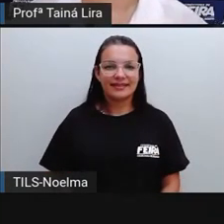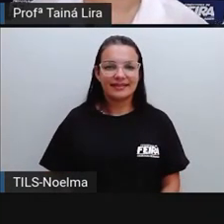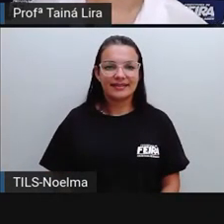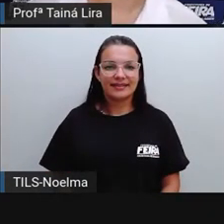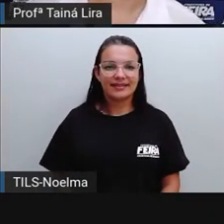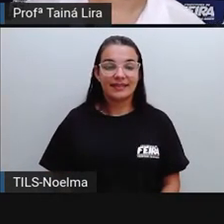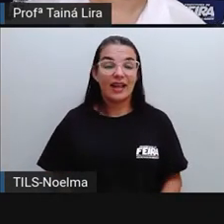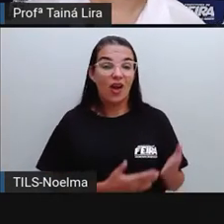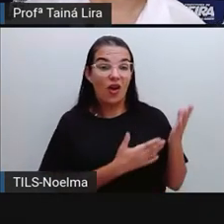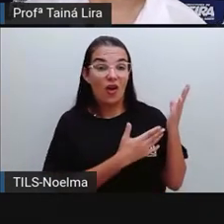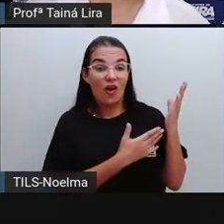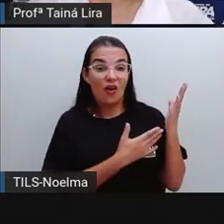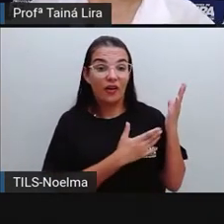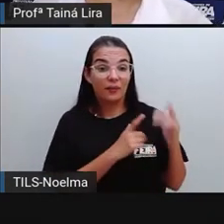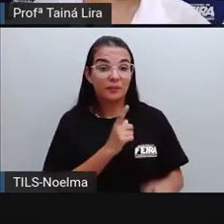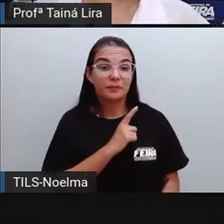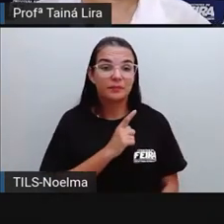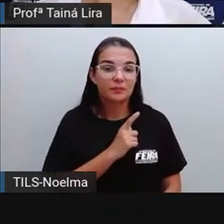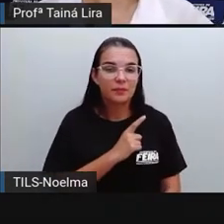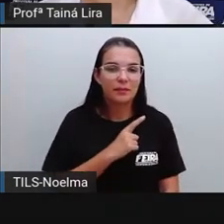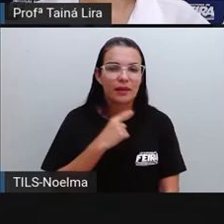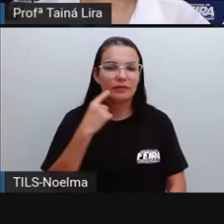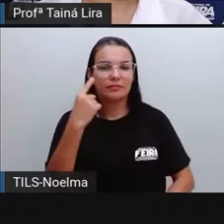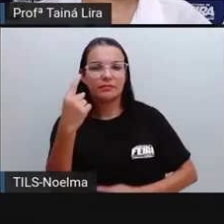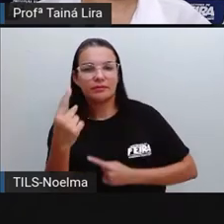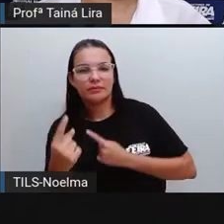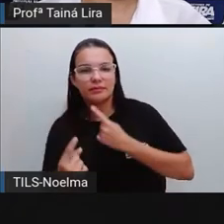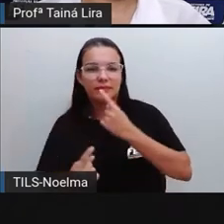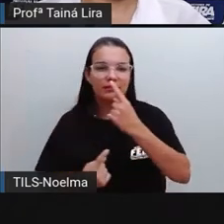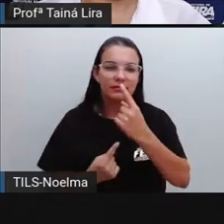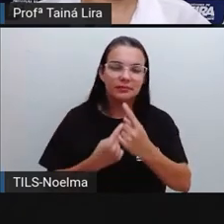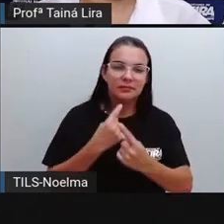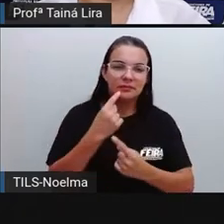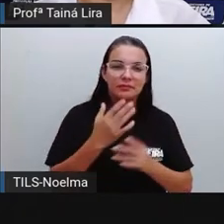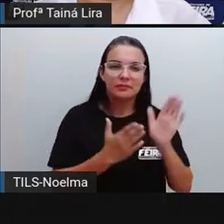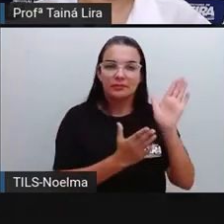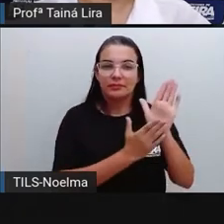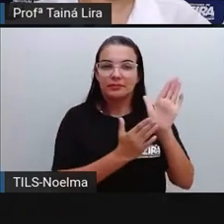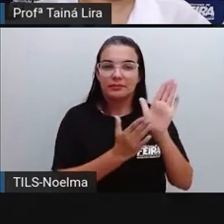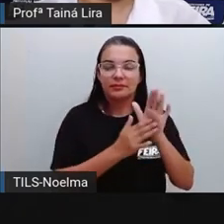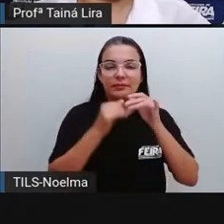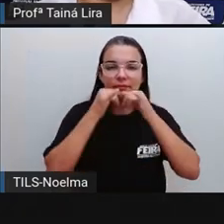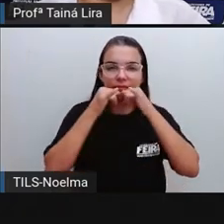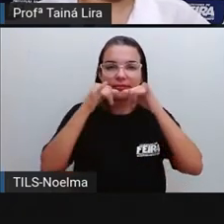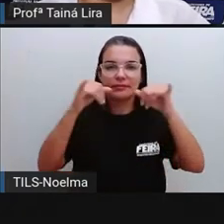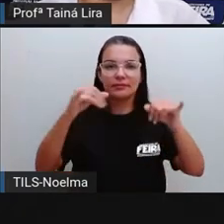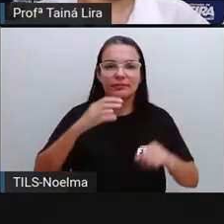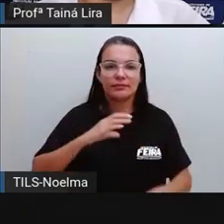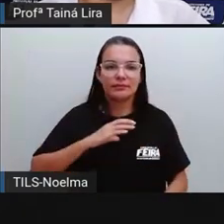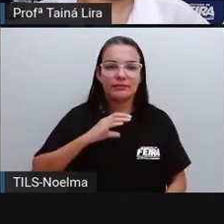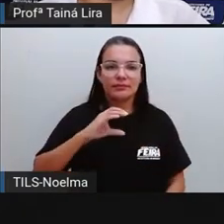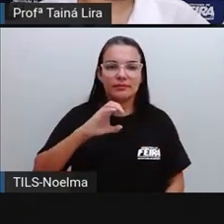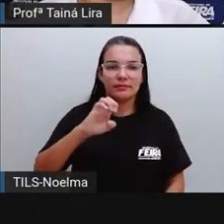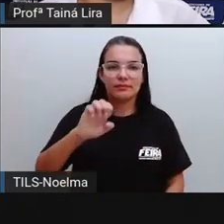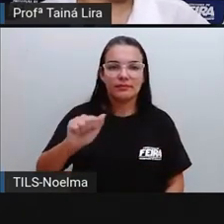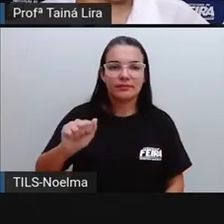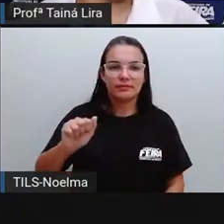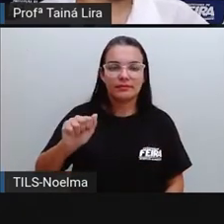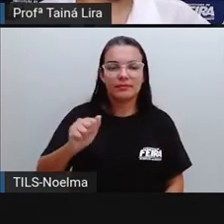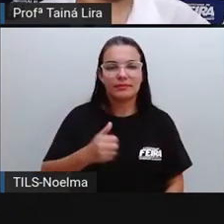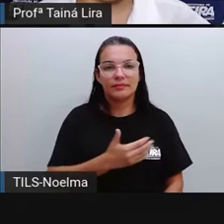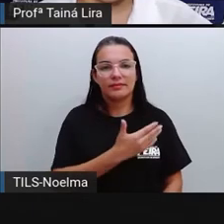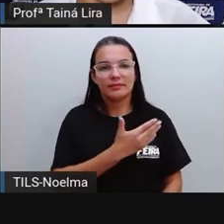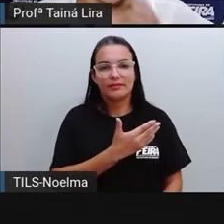a gente tem aqui ó, algumas campanhas publicitárias, ó, C&A. Abuse do seu